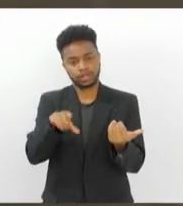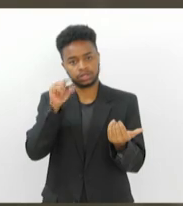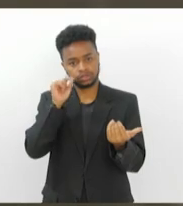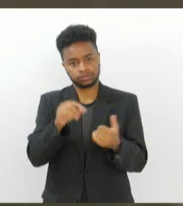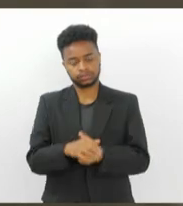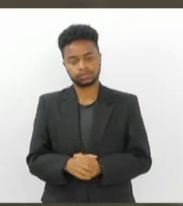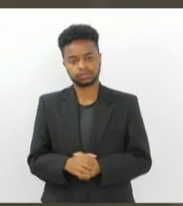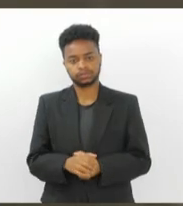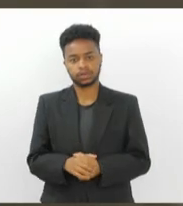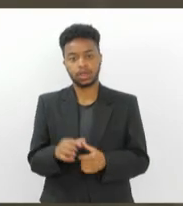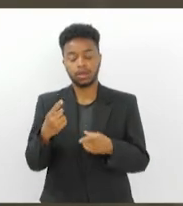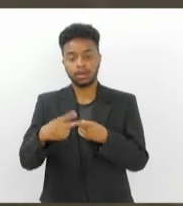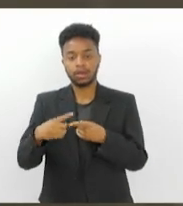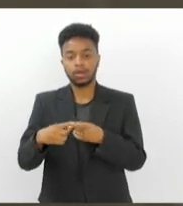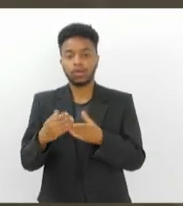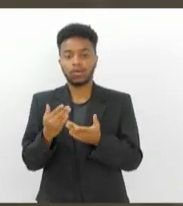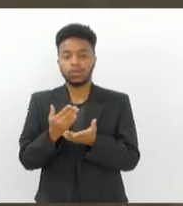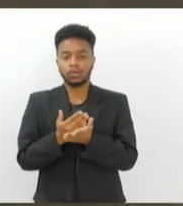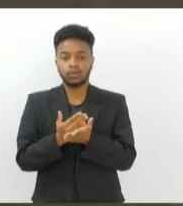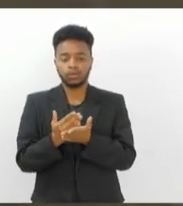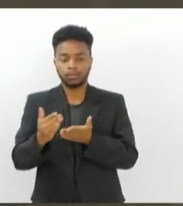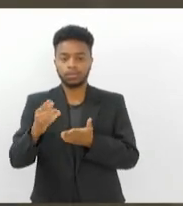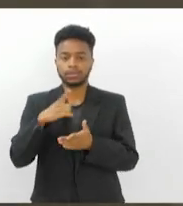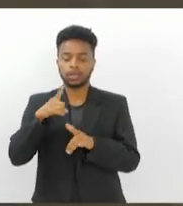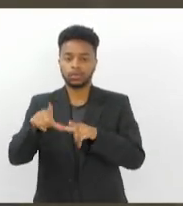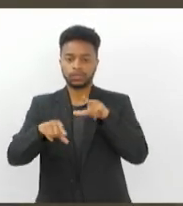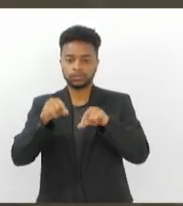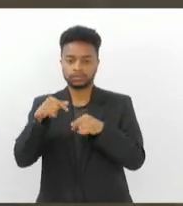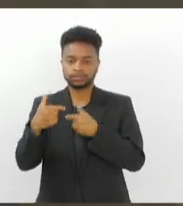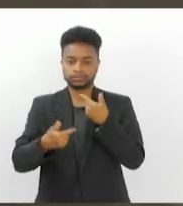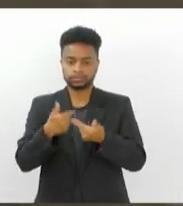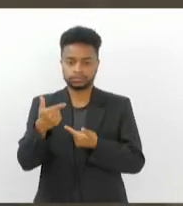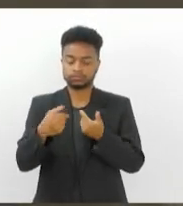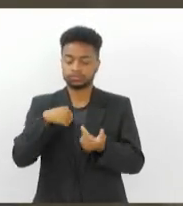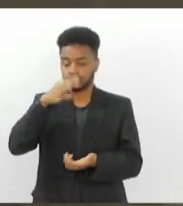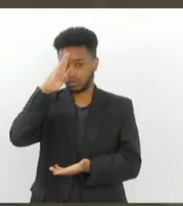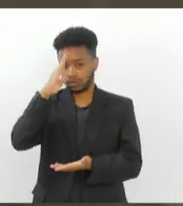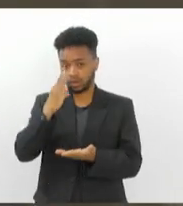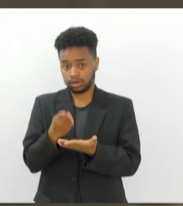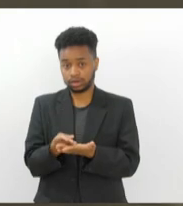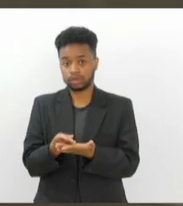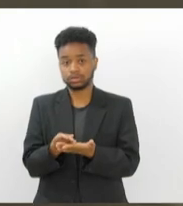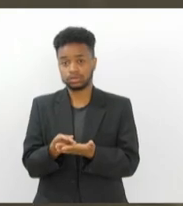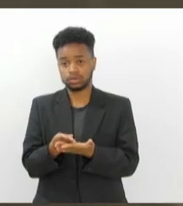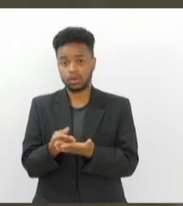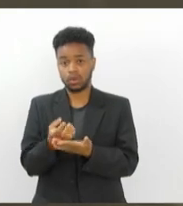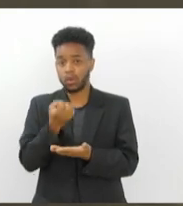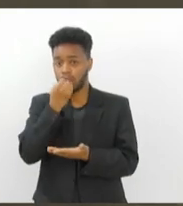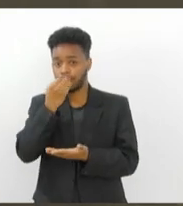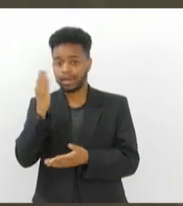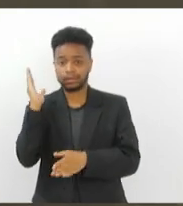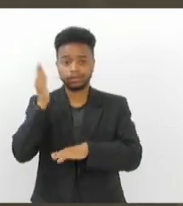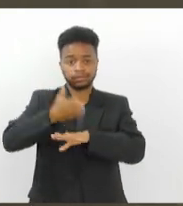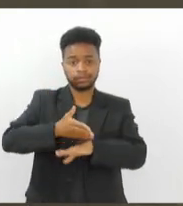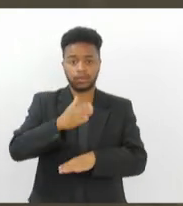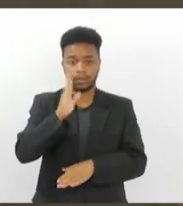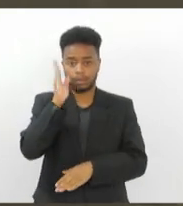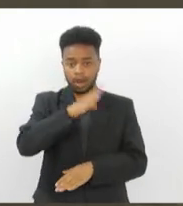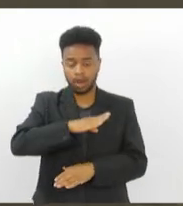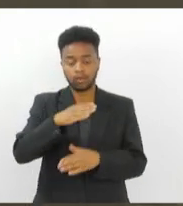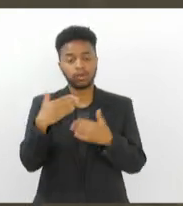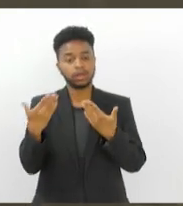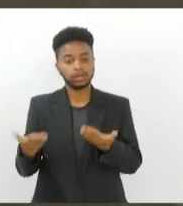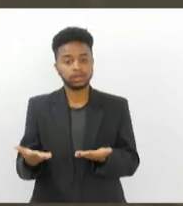ele começa num ele tem a opção de trabalhar eu acredito que o bem vence o mal entendeu então assim a gente tem